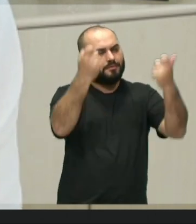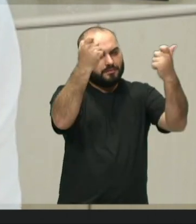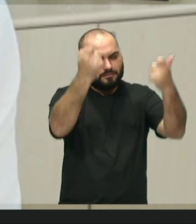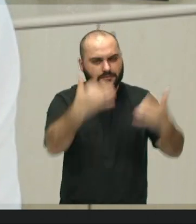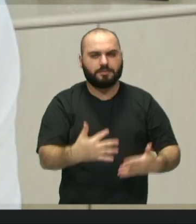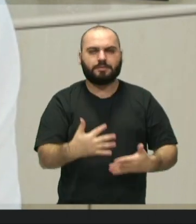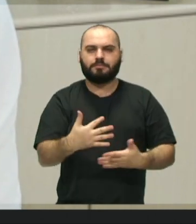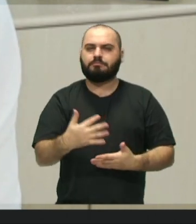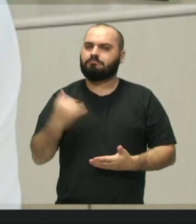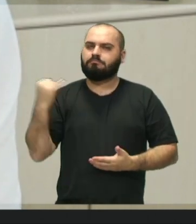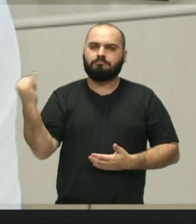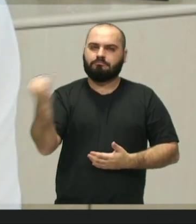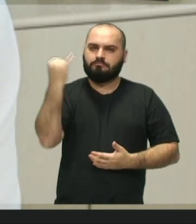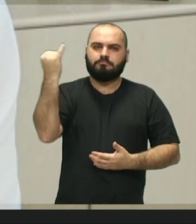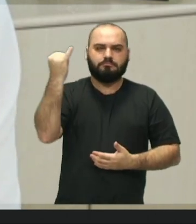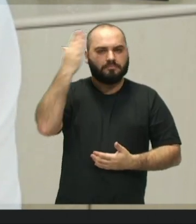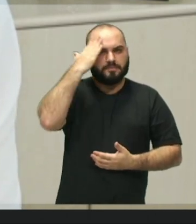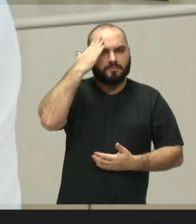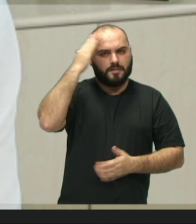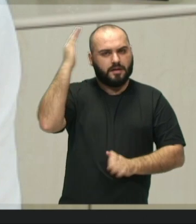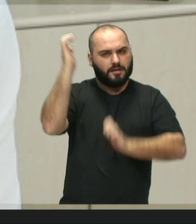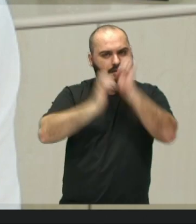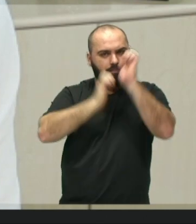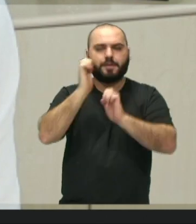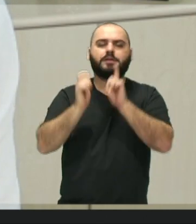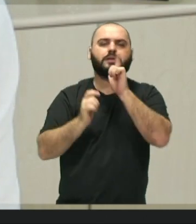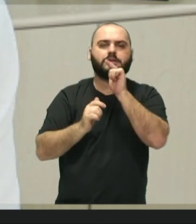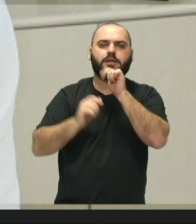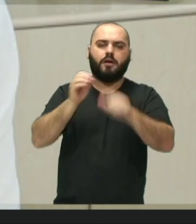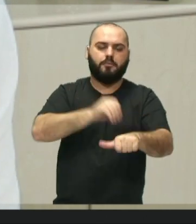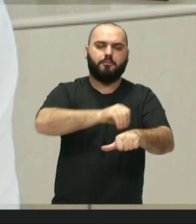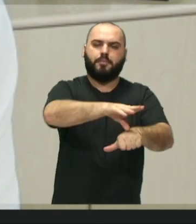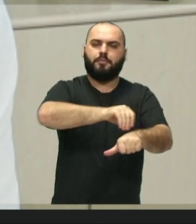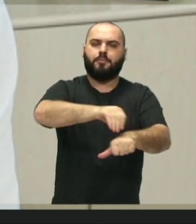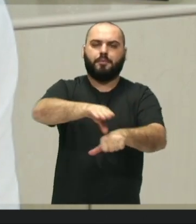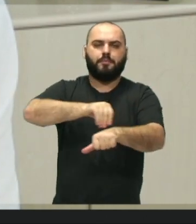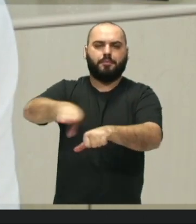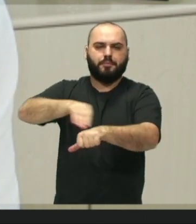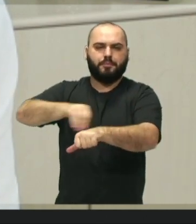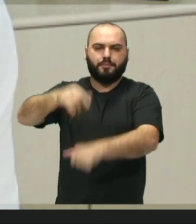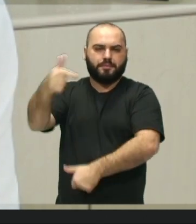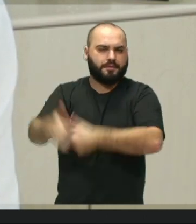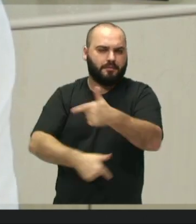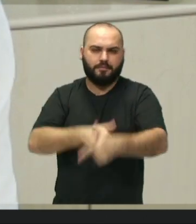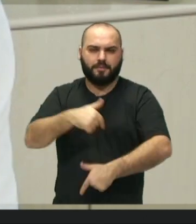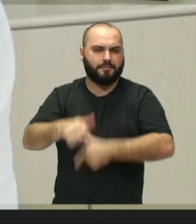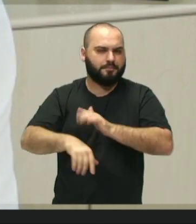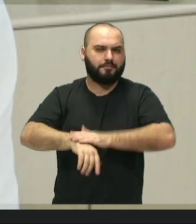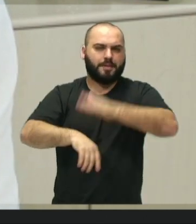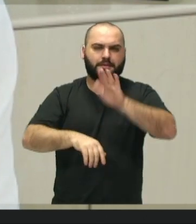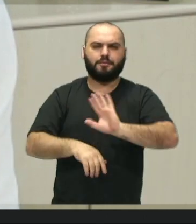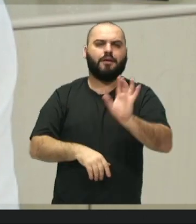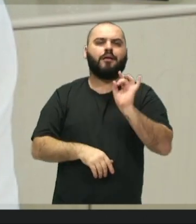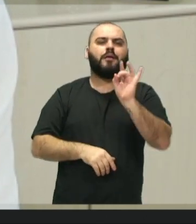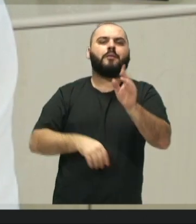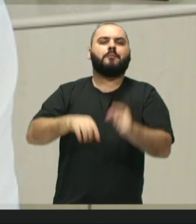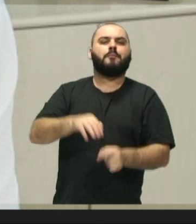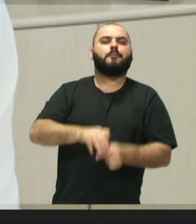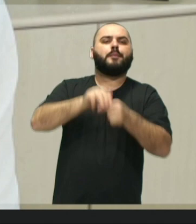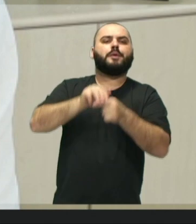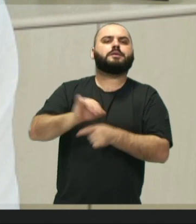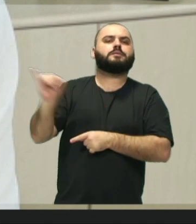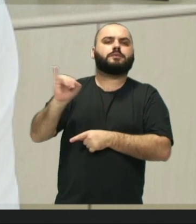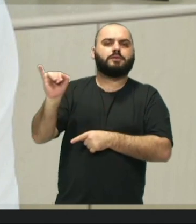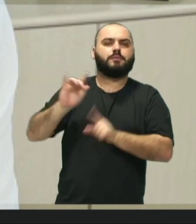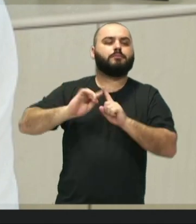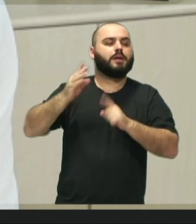ímpar, do SEMASA está divulgando um pouco mais desse serviço que ele presta, não só ao município de Itajaí, como também fornece